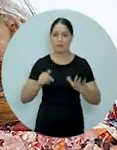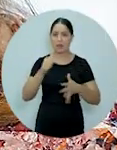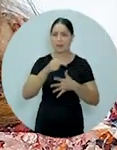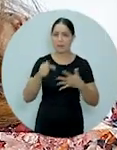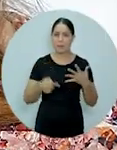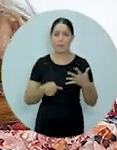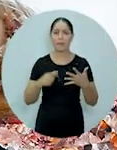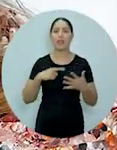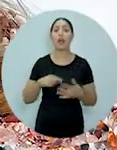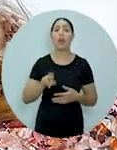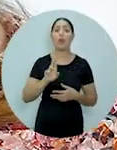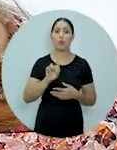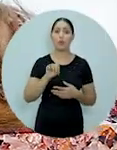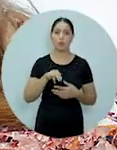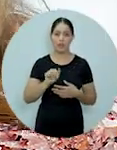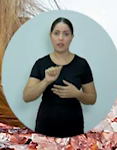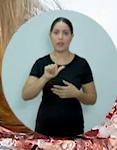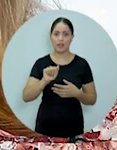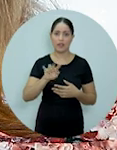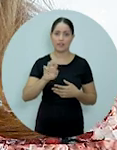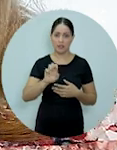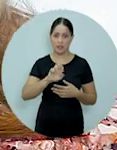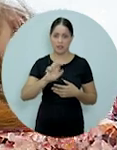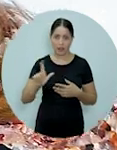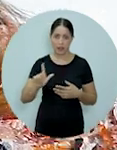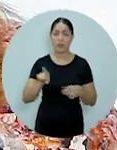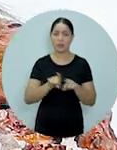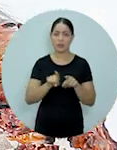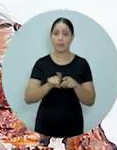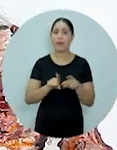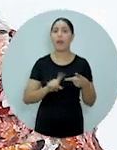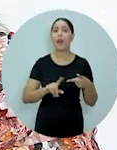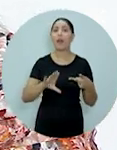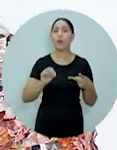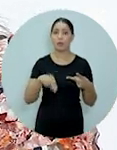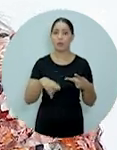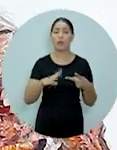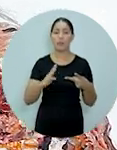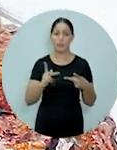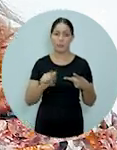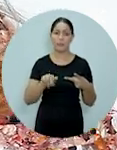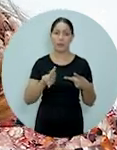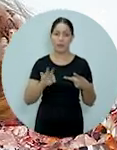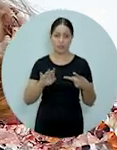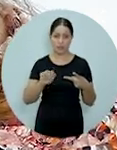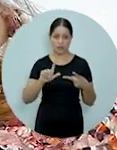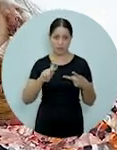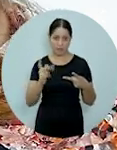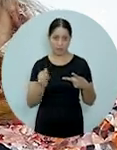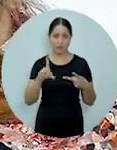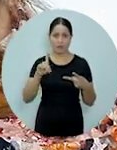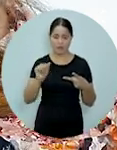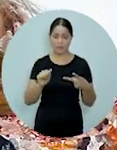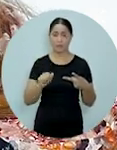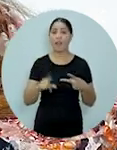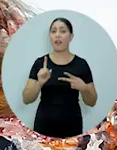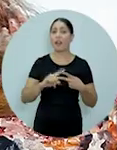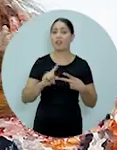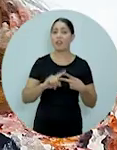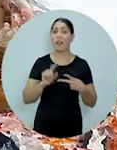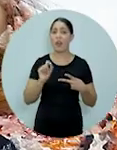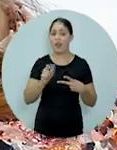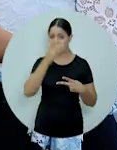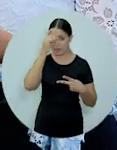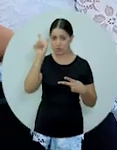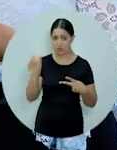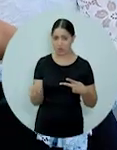duas espécies de guarda, a guarda unilateral e a guarda compartilhada. A guarda unilateral, apenas um deles